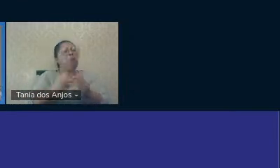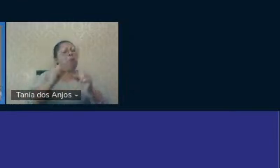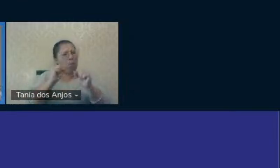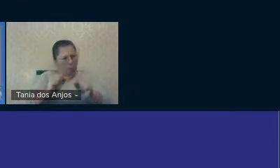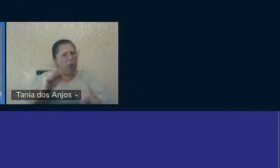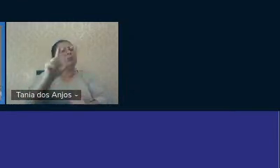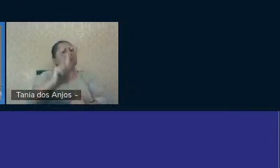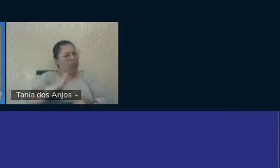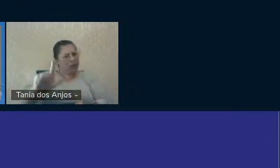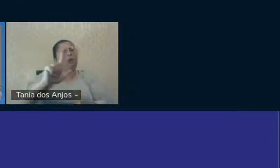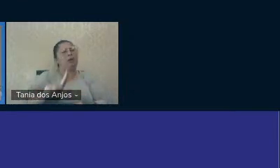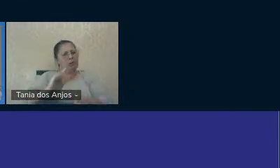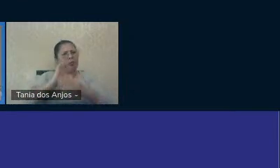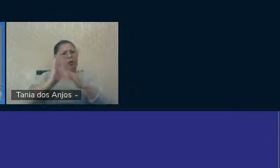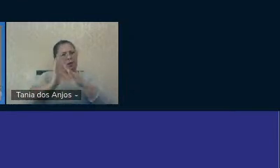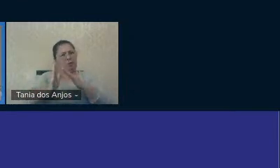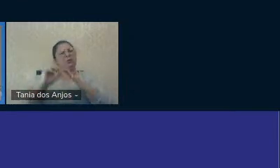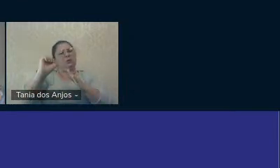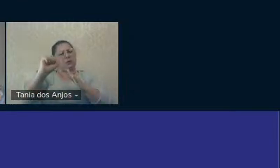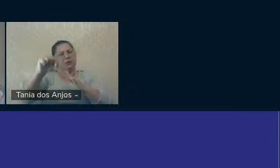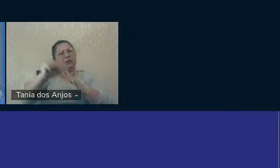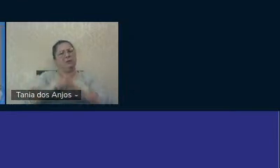tá? Mesmo que não seja,